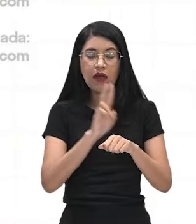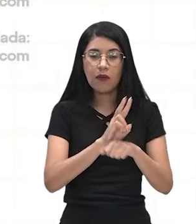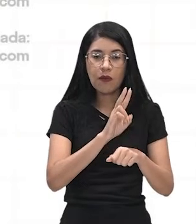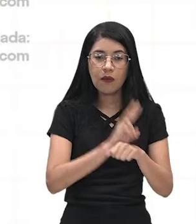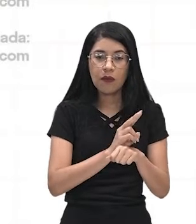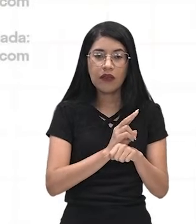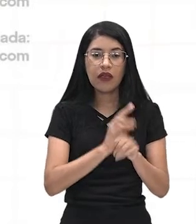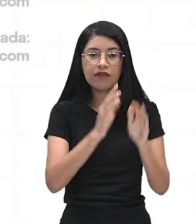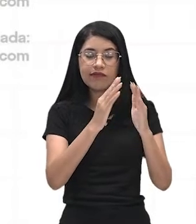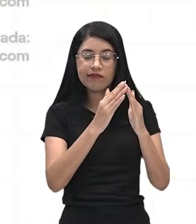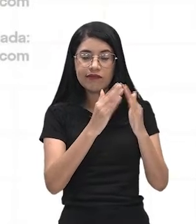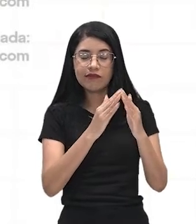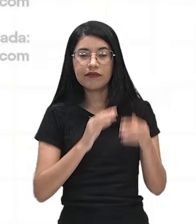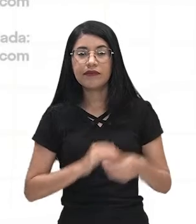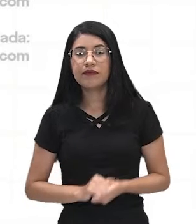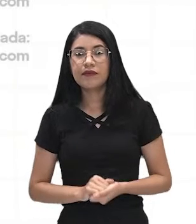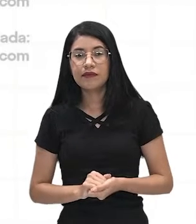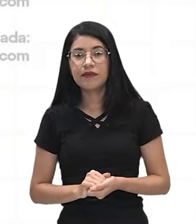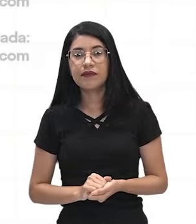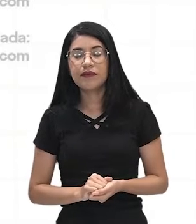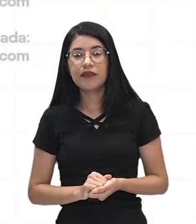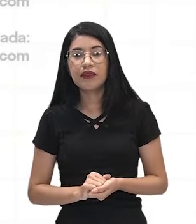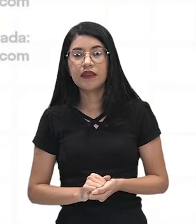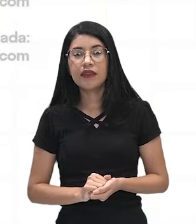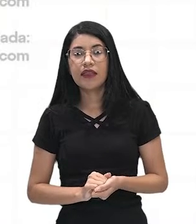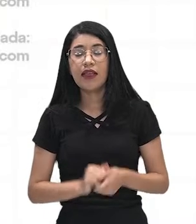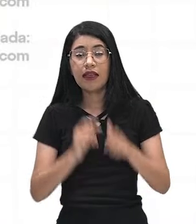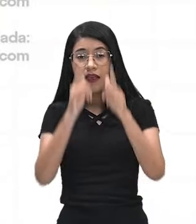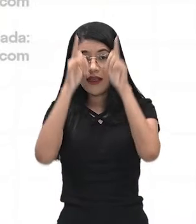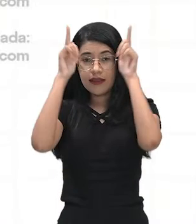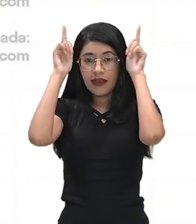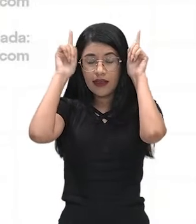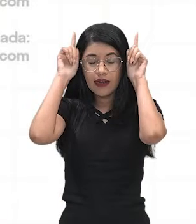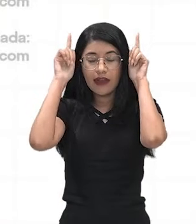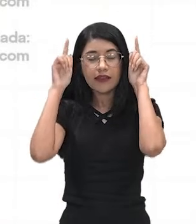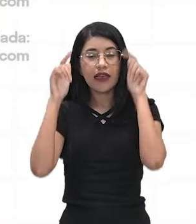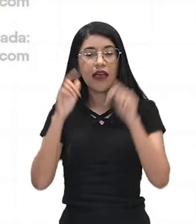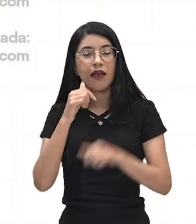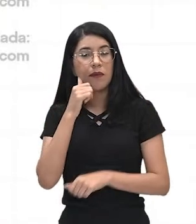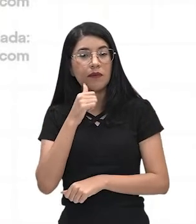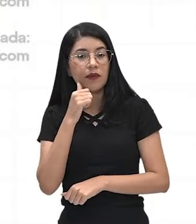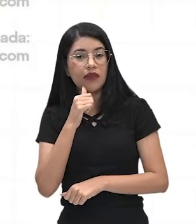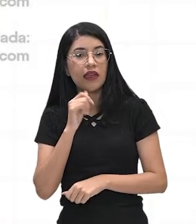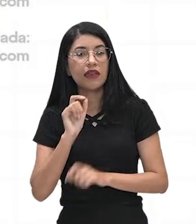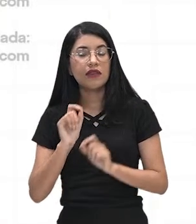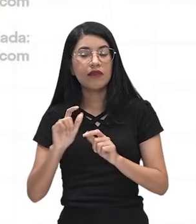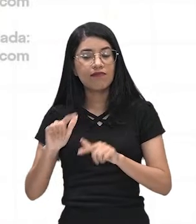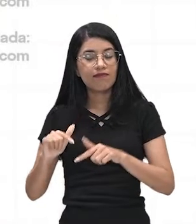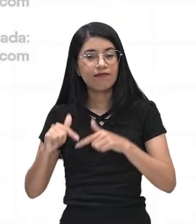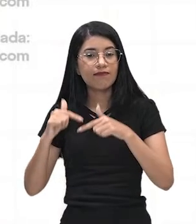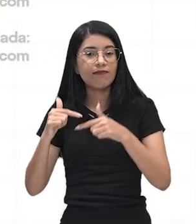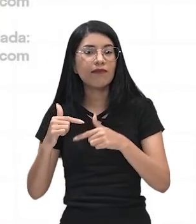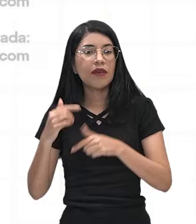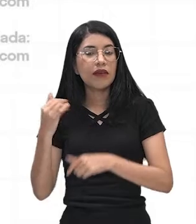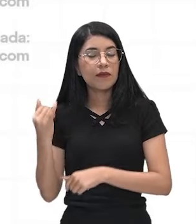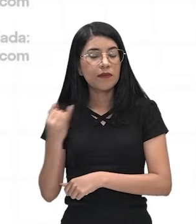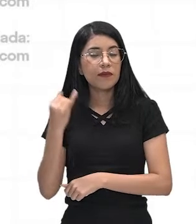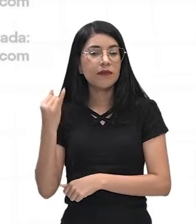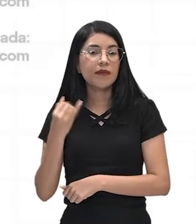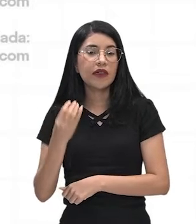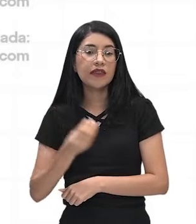do lar. Porque, turminha, na Grécia Antiga, as mulheres vão desempenhar papéis muito importantes na